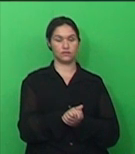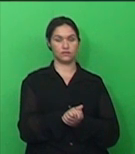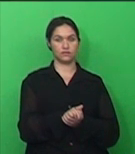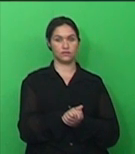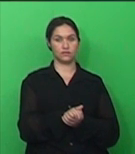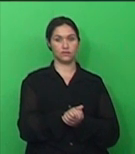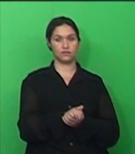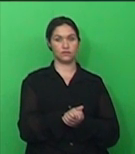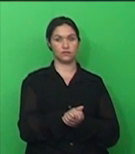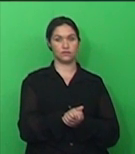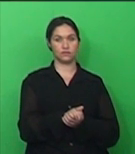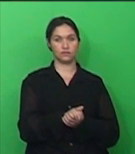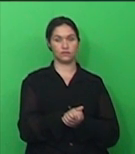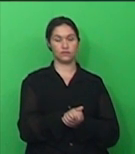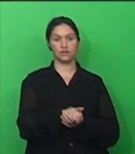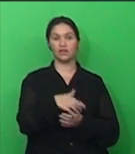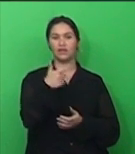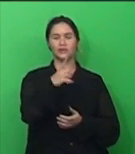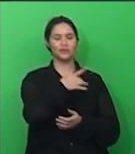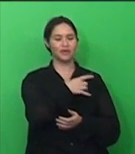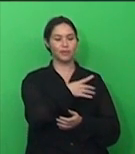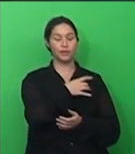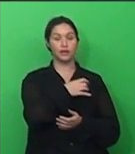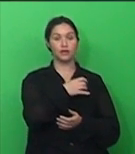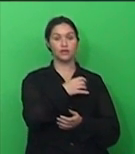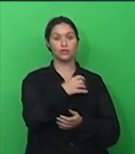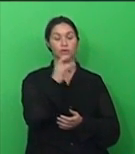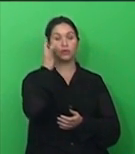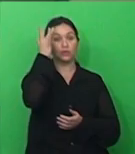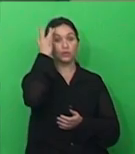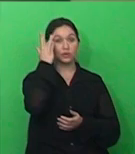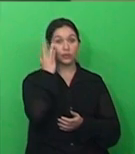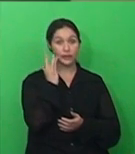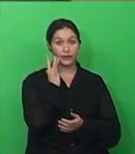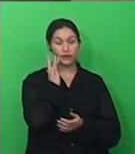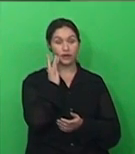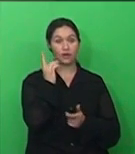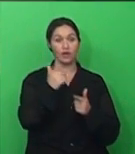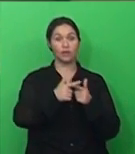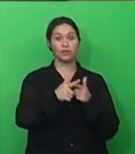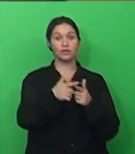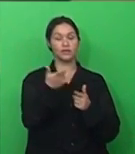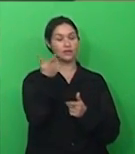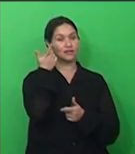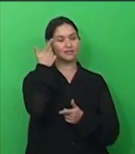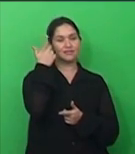Não te glorieis do dia de amanhã, porque não sabes o que trarás à luz.